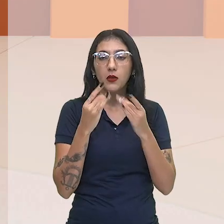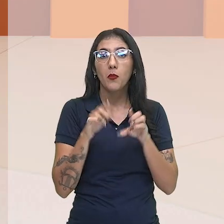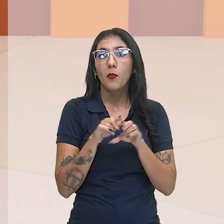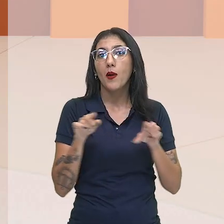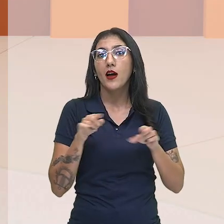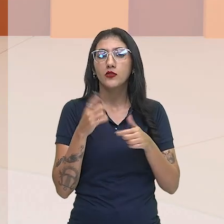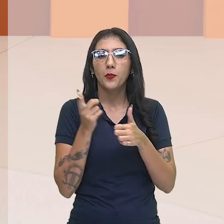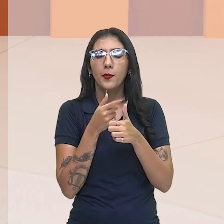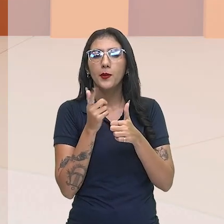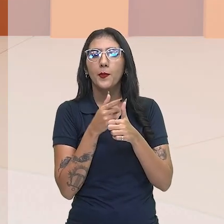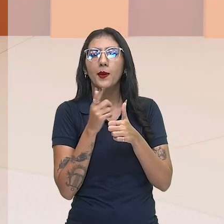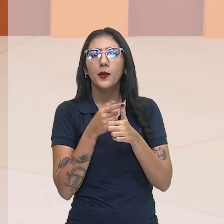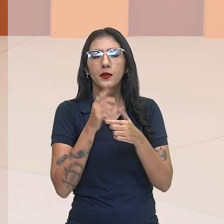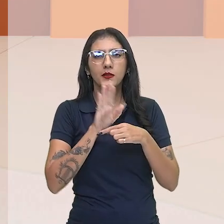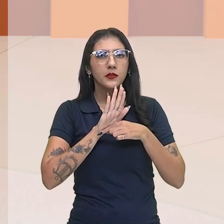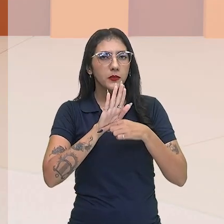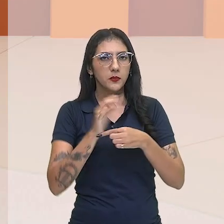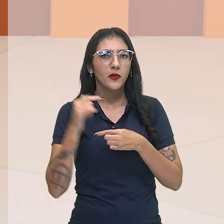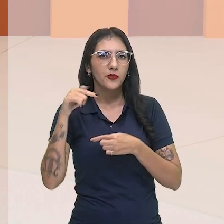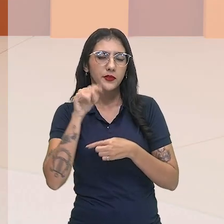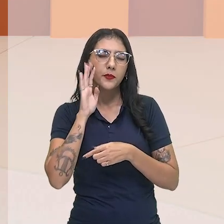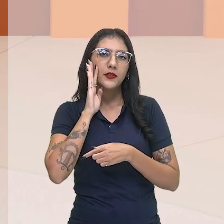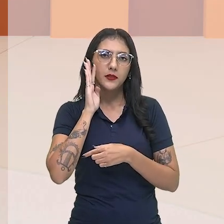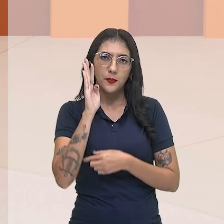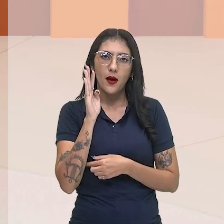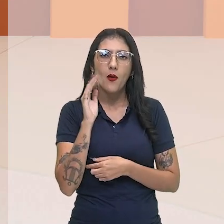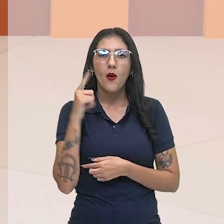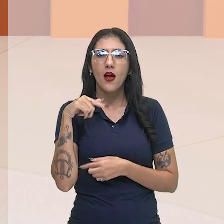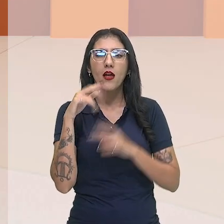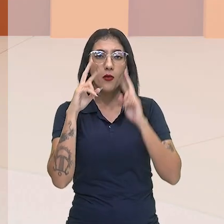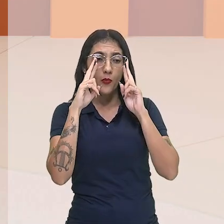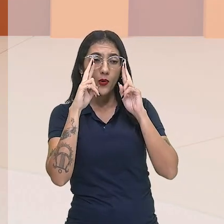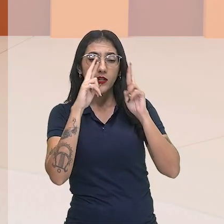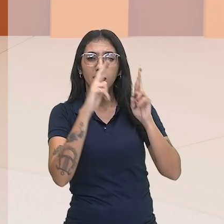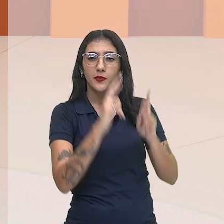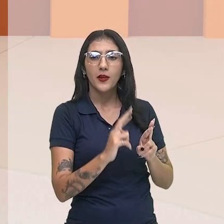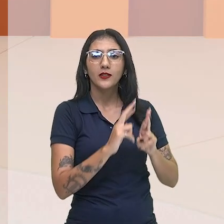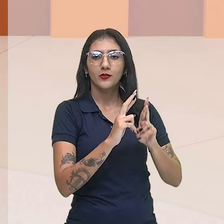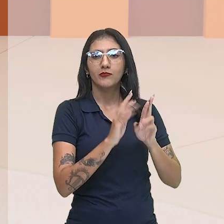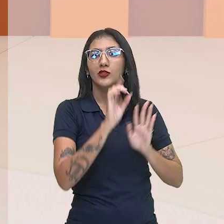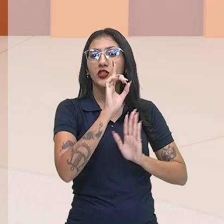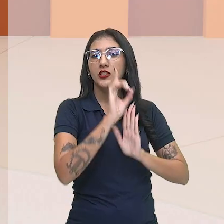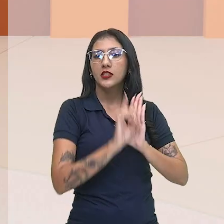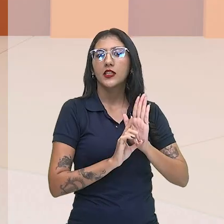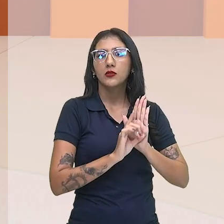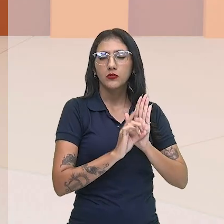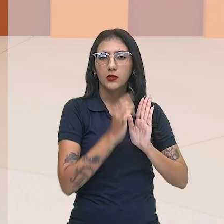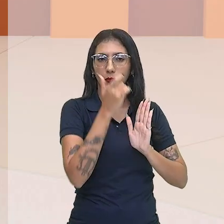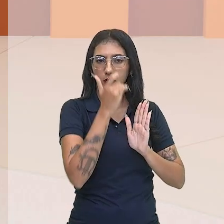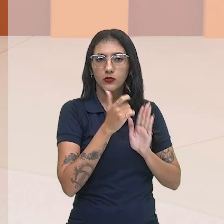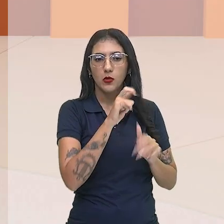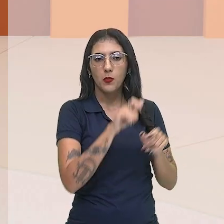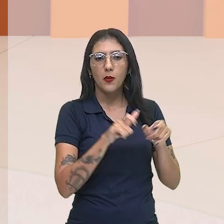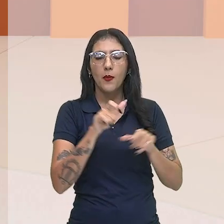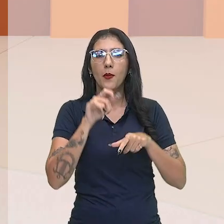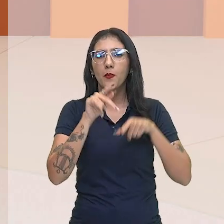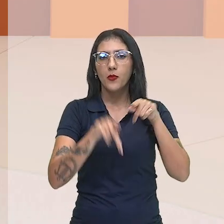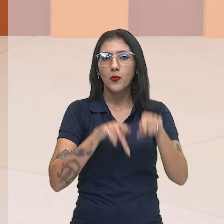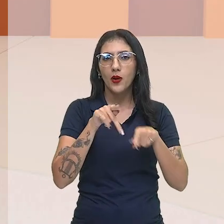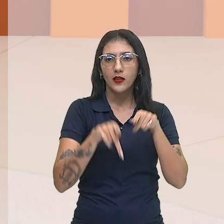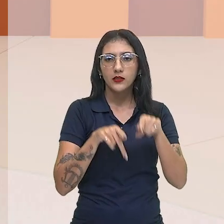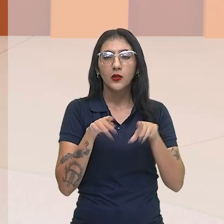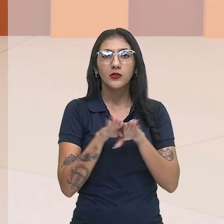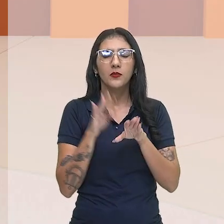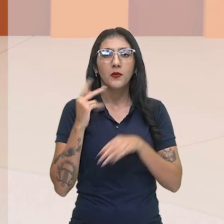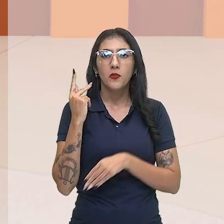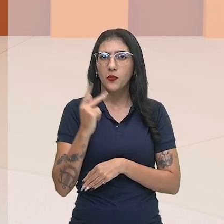que a gente relaciona aqui para vocês é o respeito aos direitos civis e políticos de todos